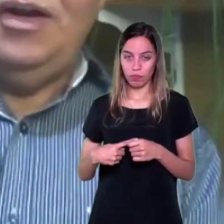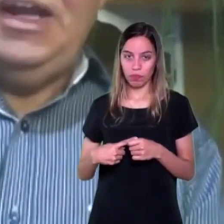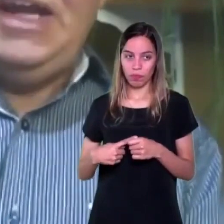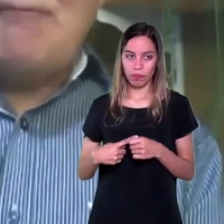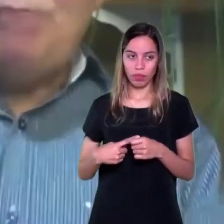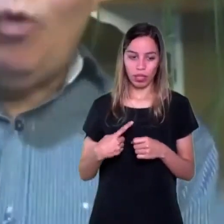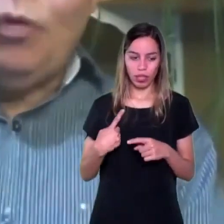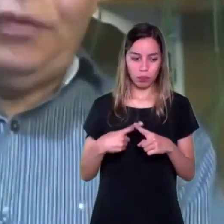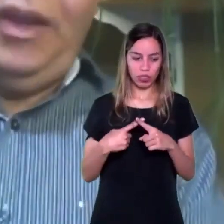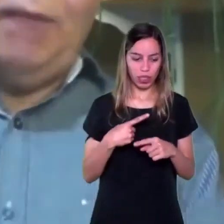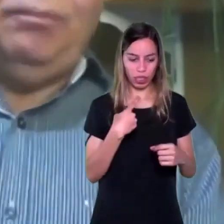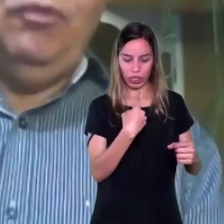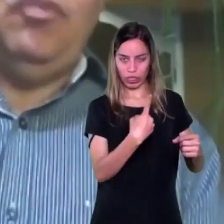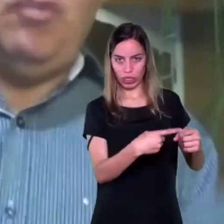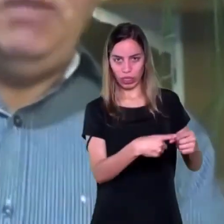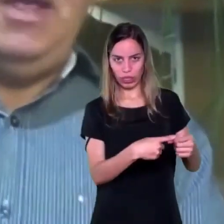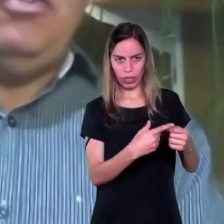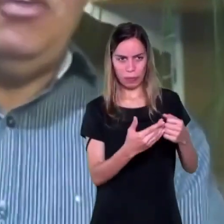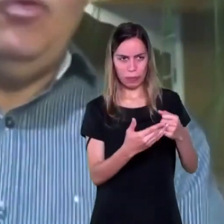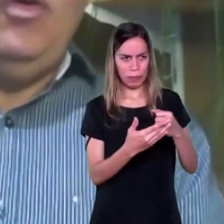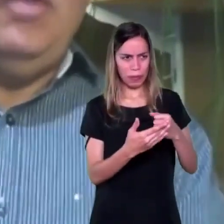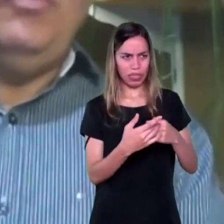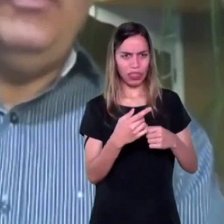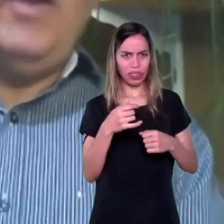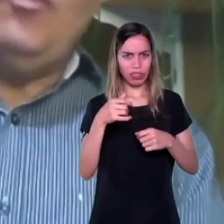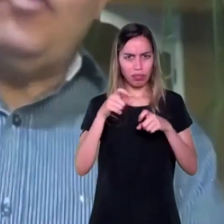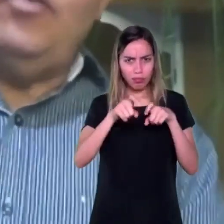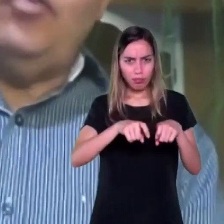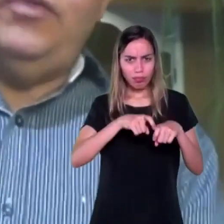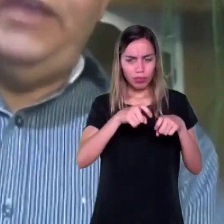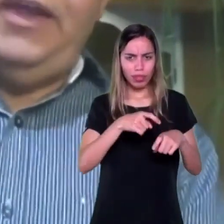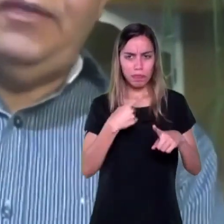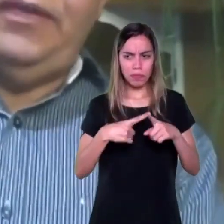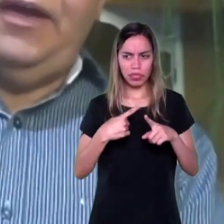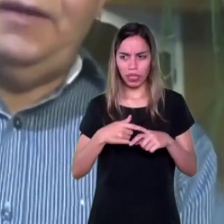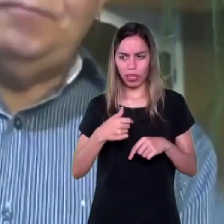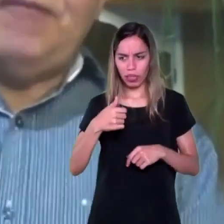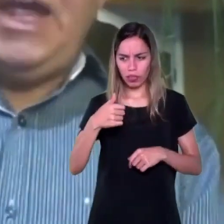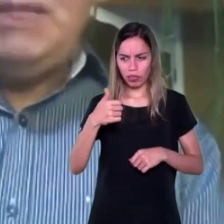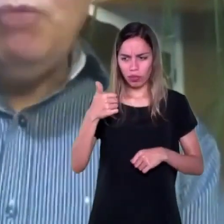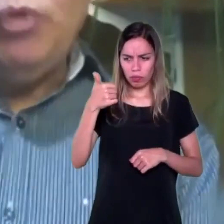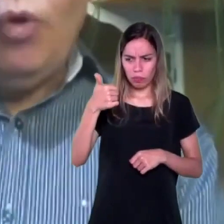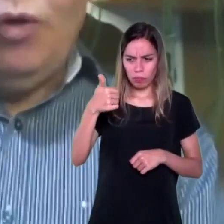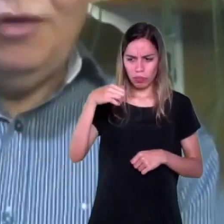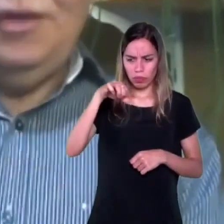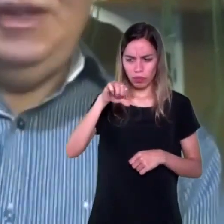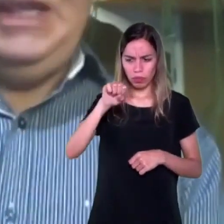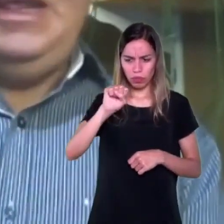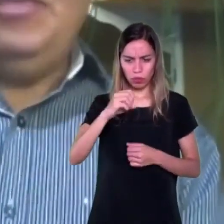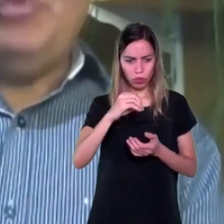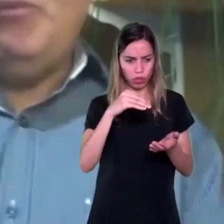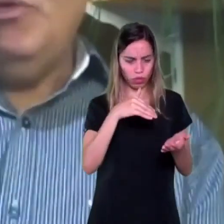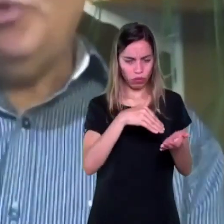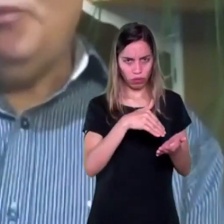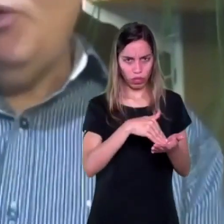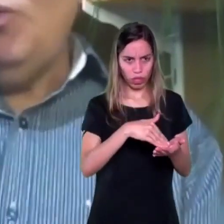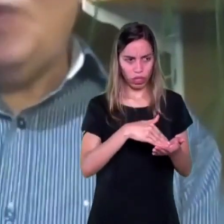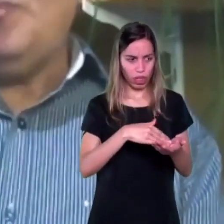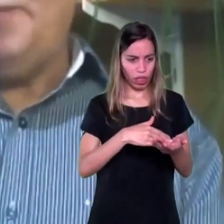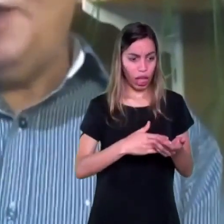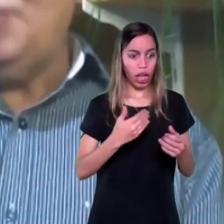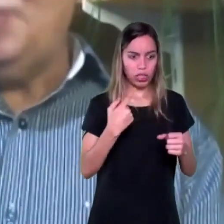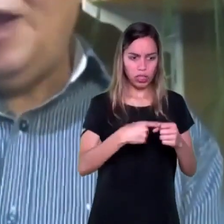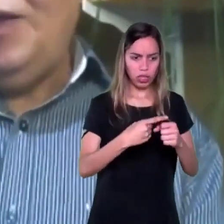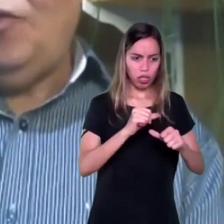interior. E há pouco tempo, somente no final dos anos 80, é que mudou e tomou